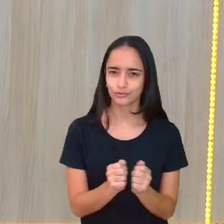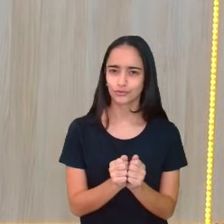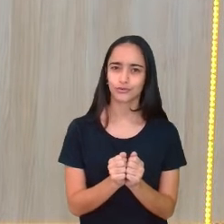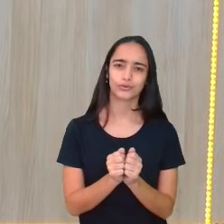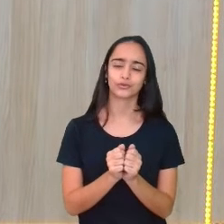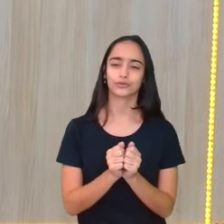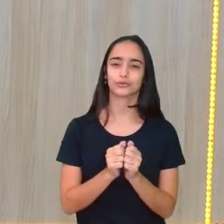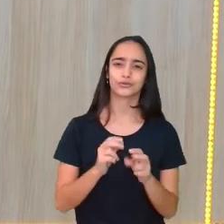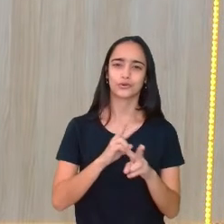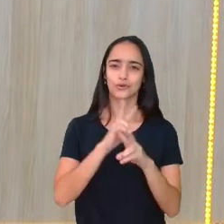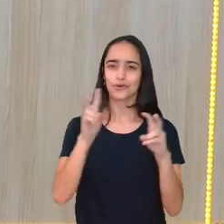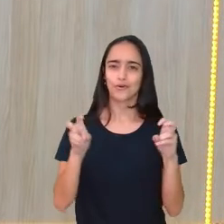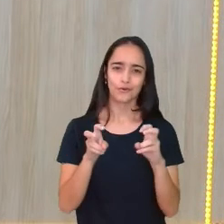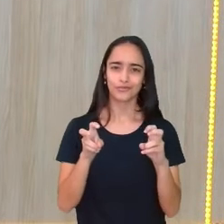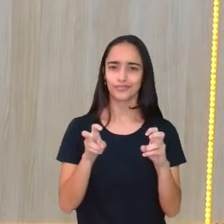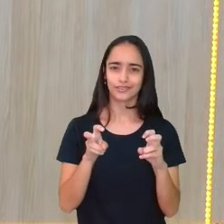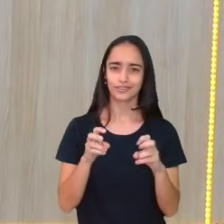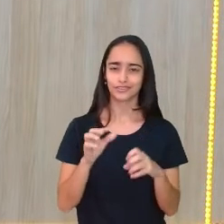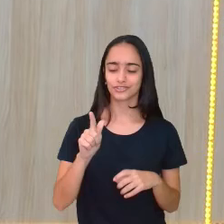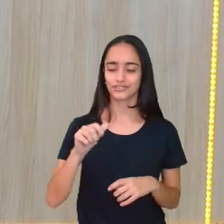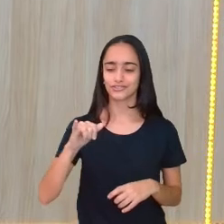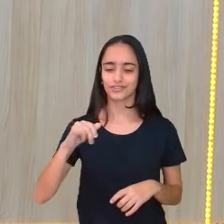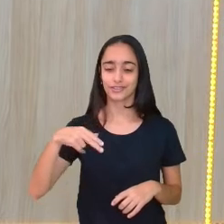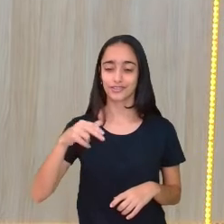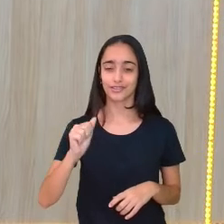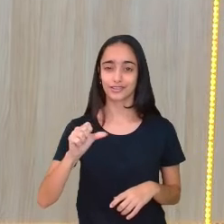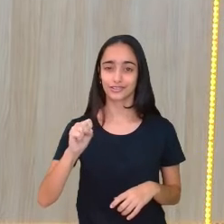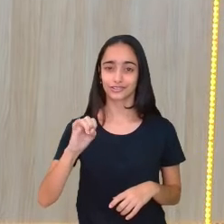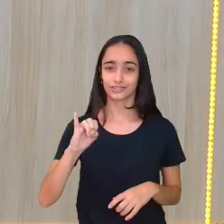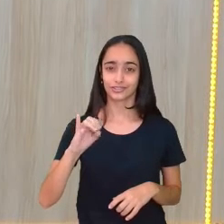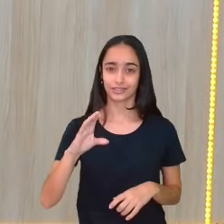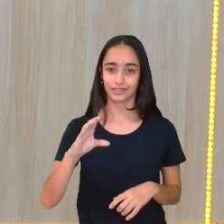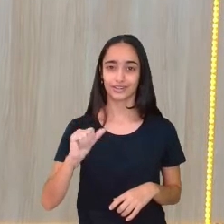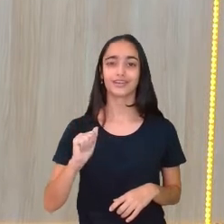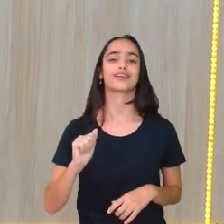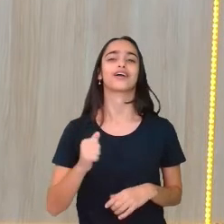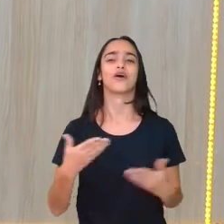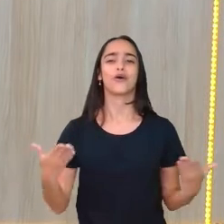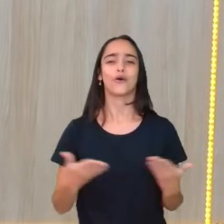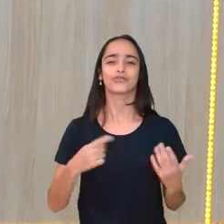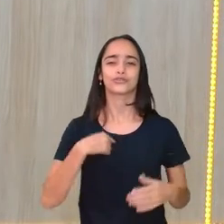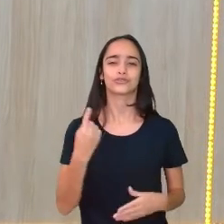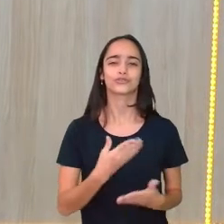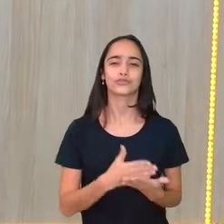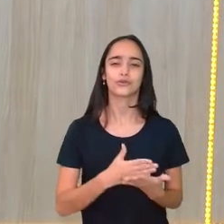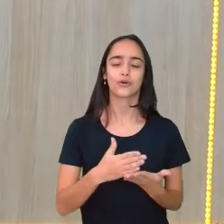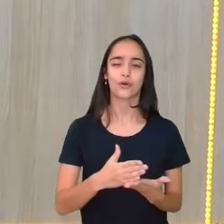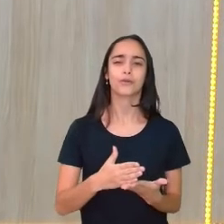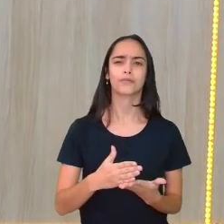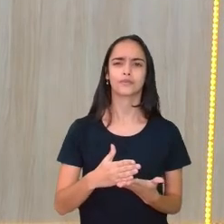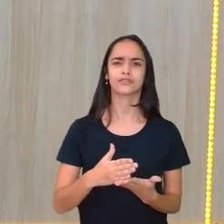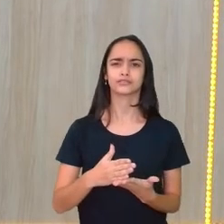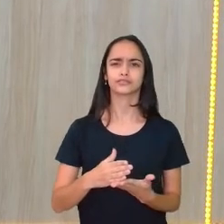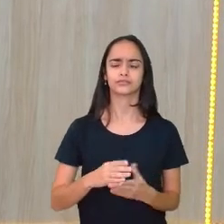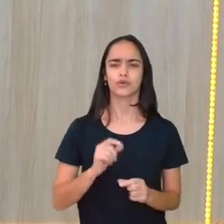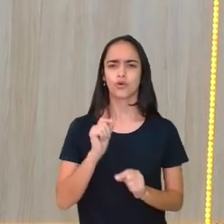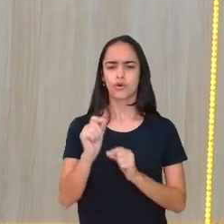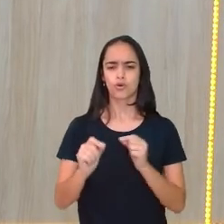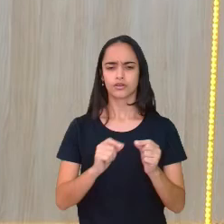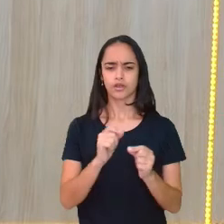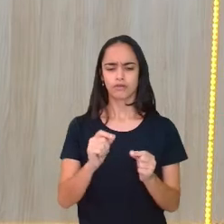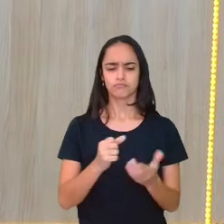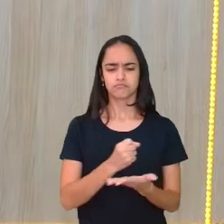Então, hoje a gente começa aí, né, na introdução do que são os princípios de